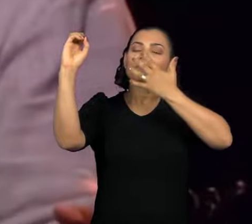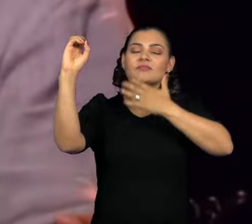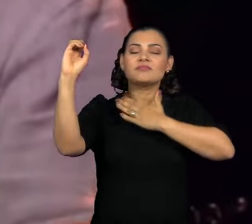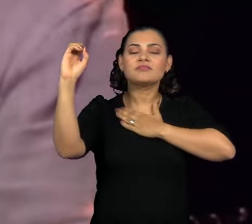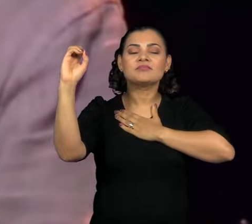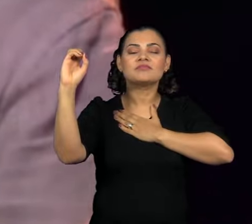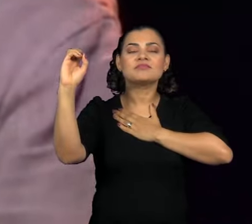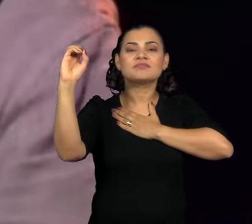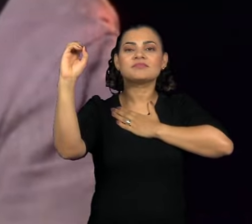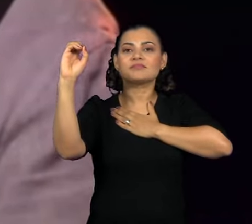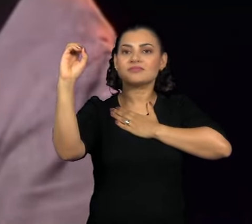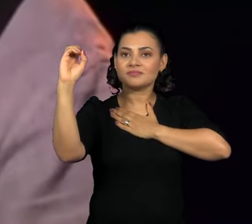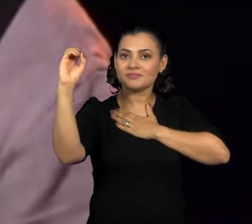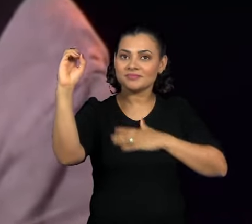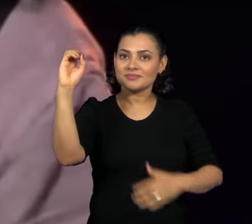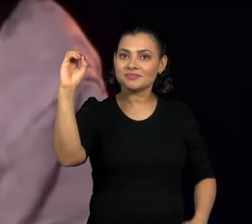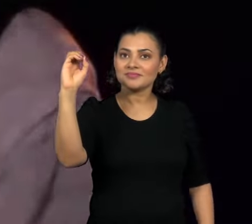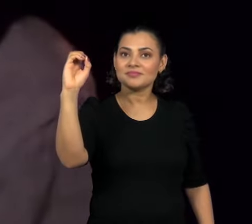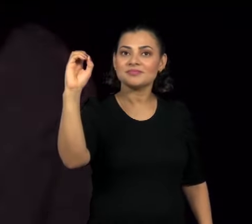trazer.